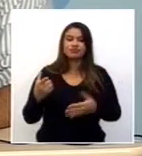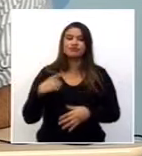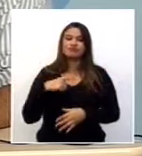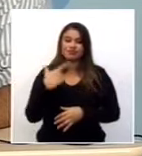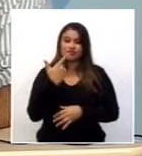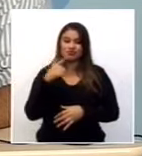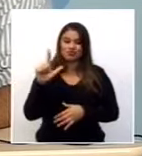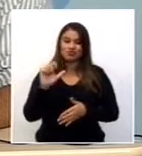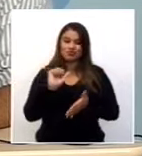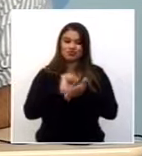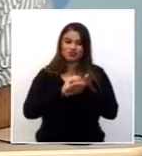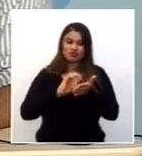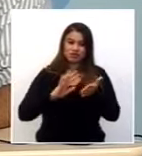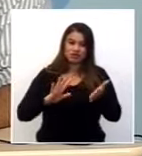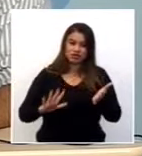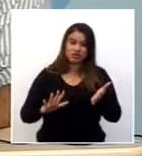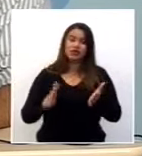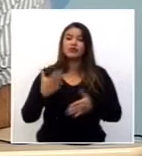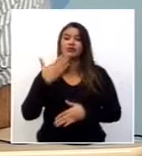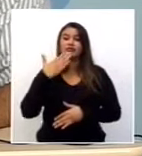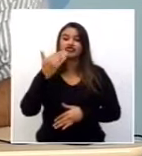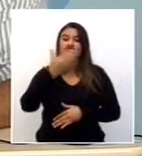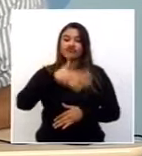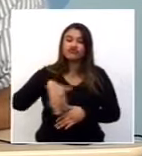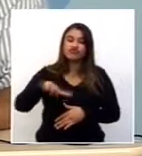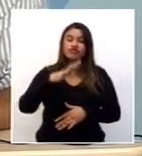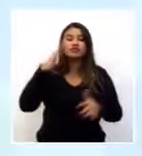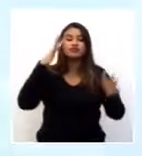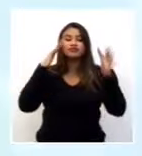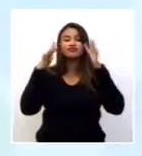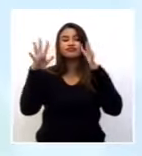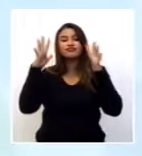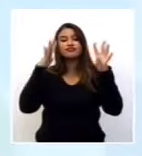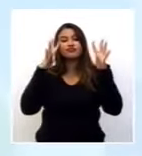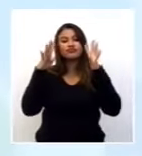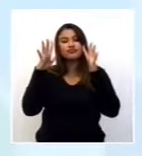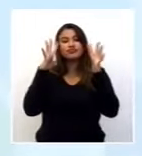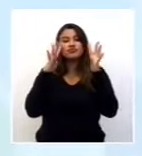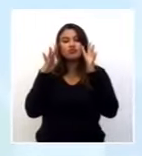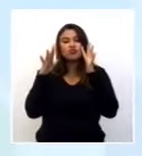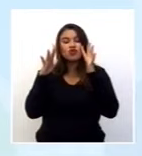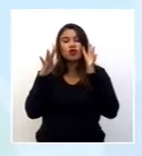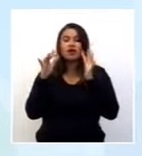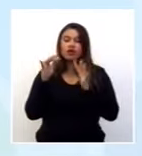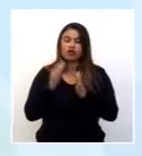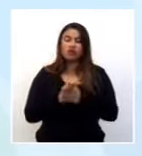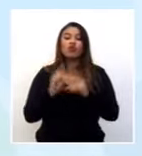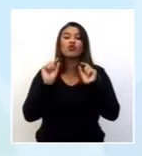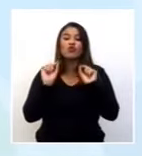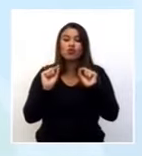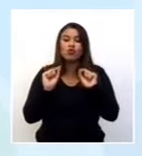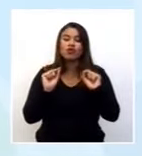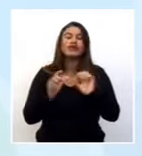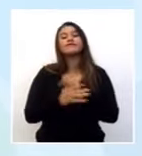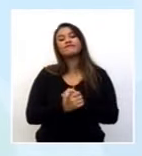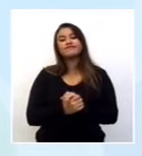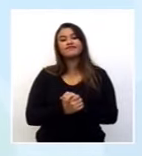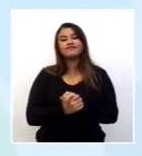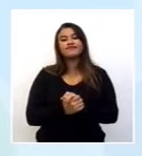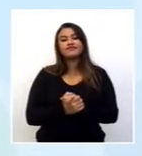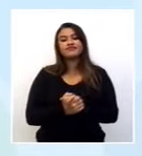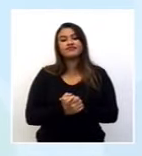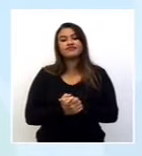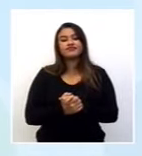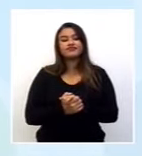atividade, que a gente vai pedir para vocês refletirem sobre a seguinte questão. O que